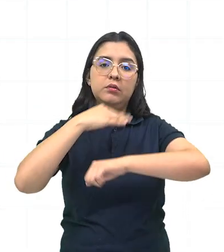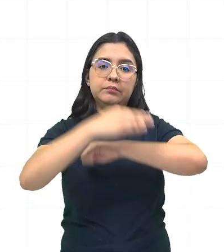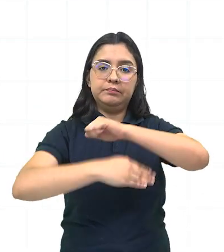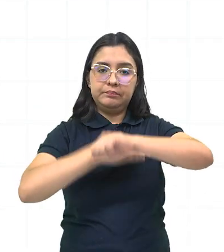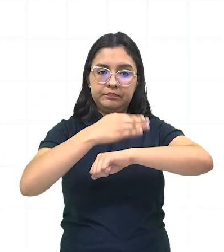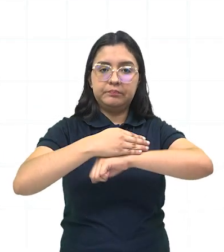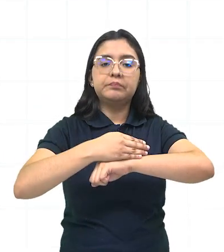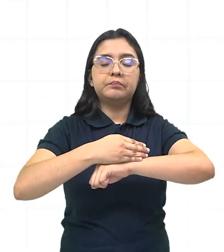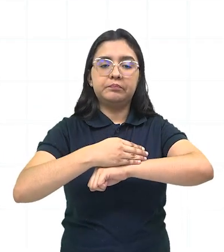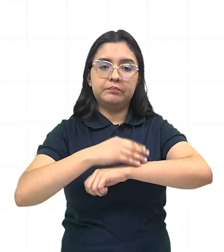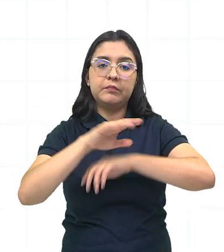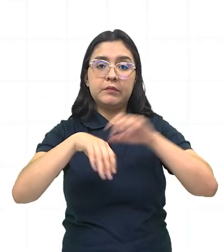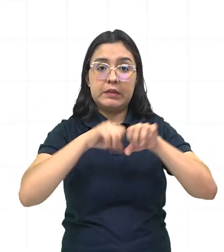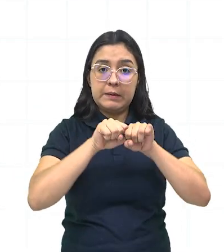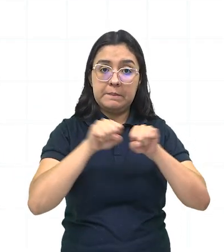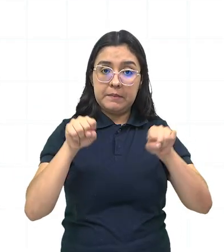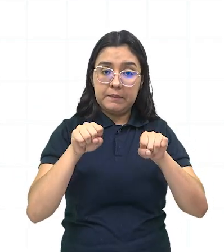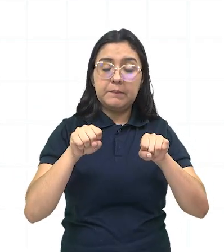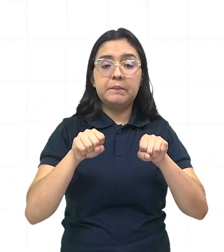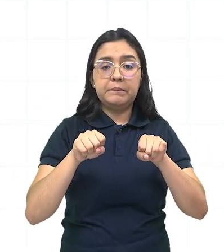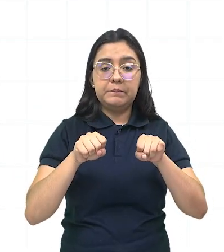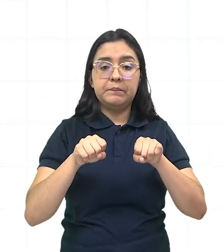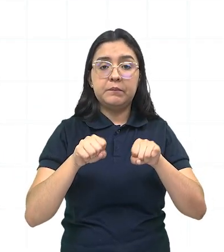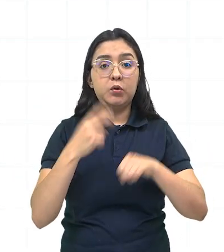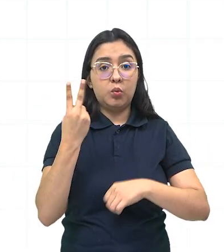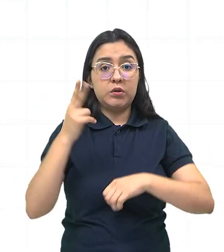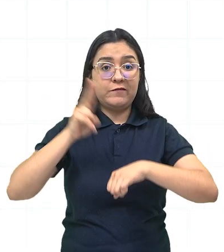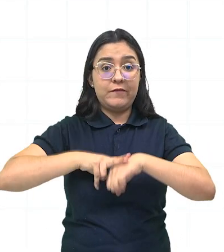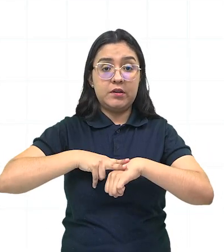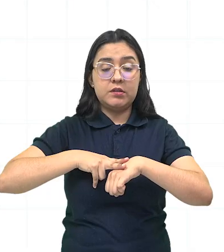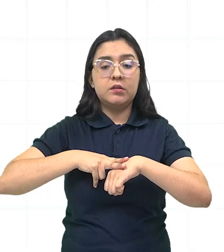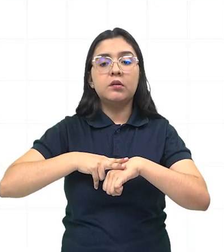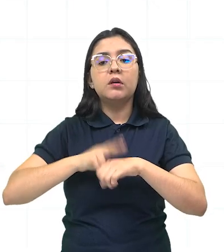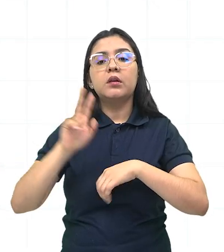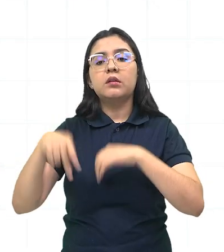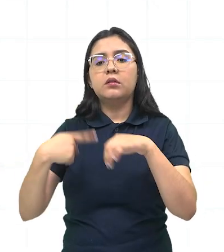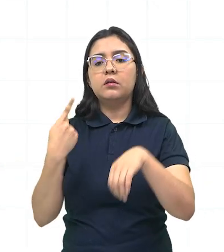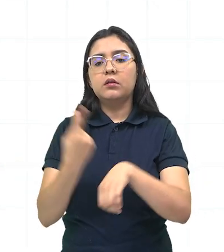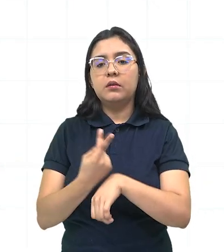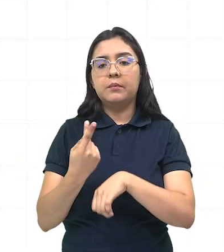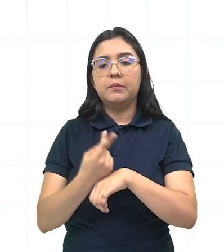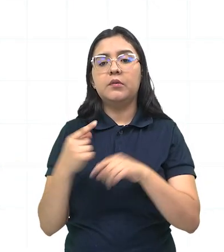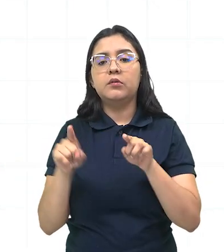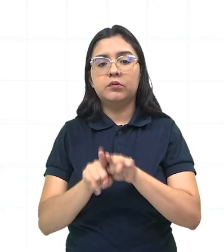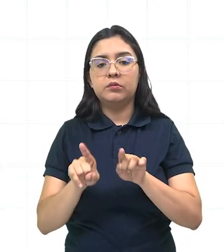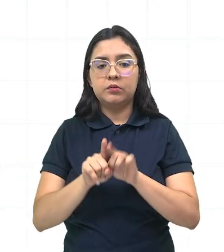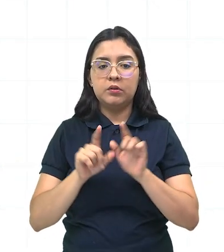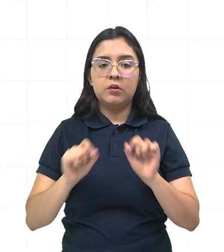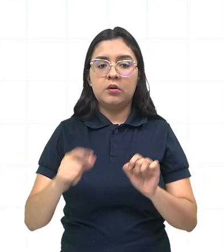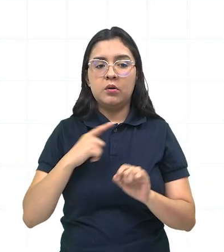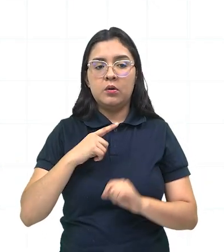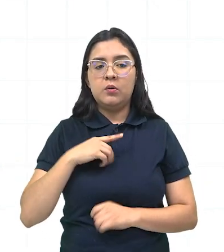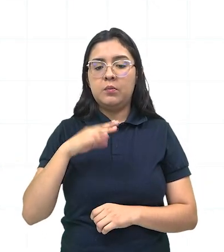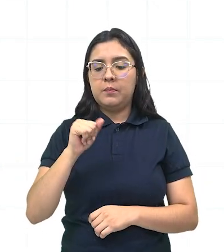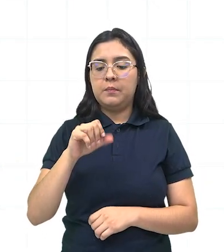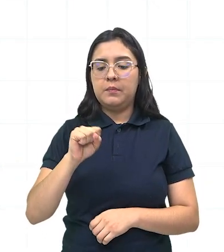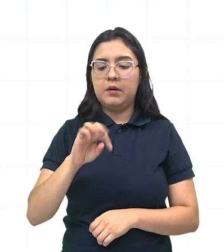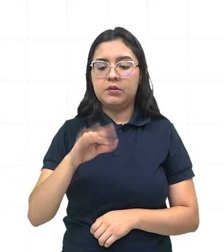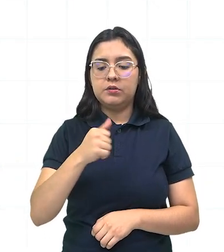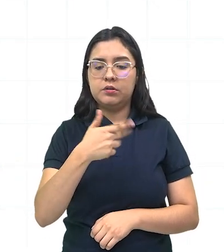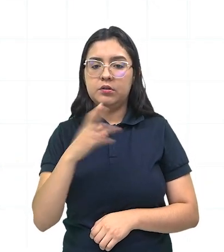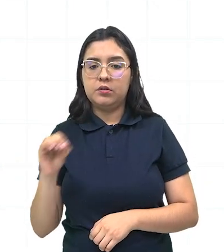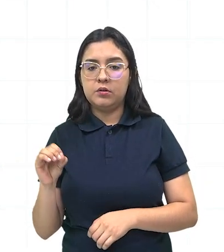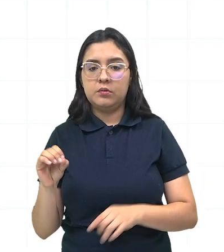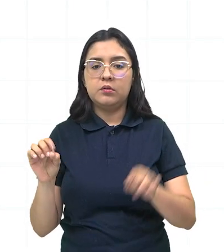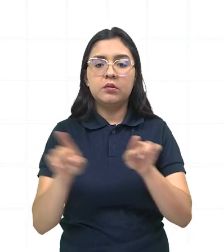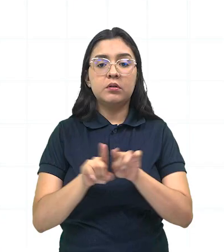do ferimento, enrolando firmemente 2 vezes. Em seguida, amarre um bastão sobre o nó do tecido